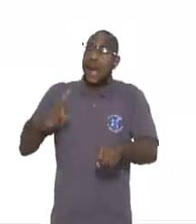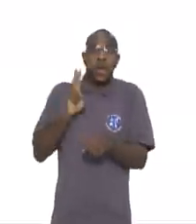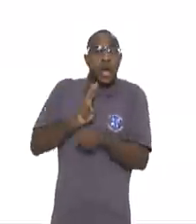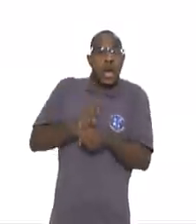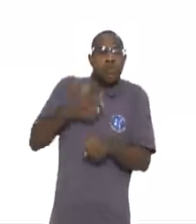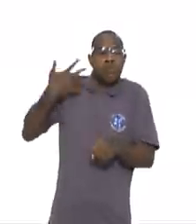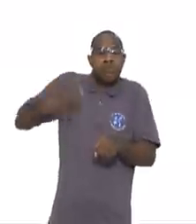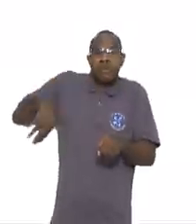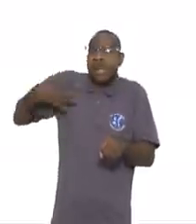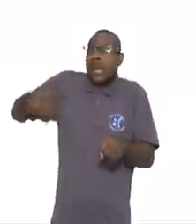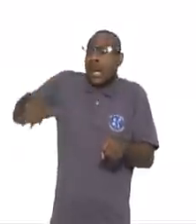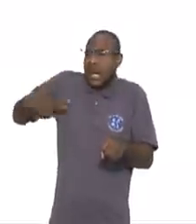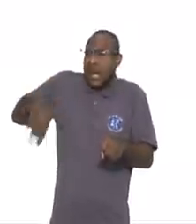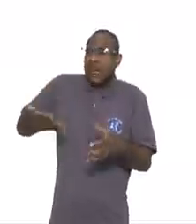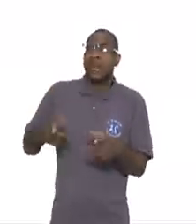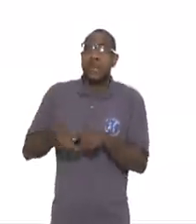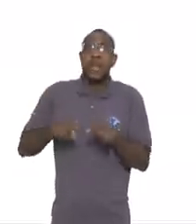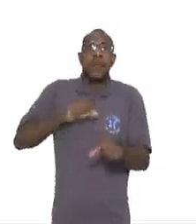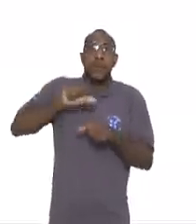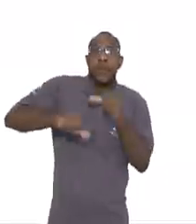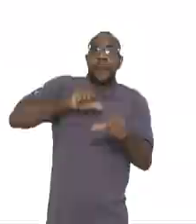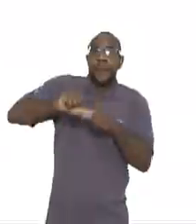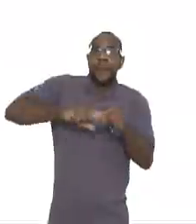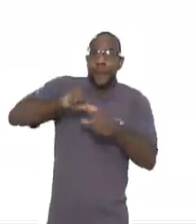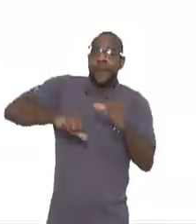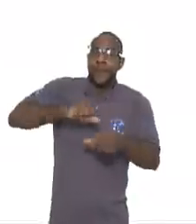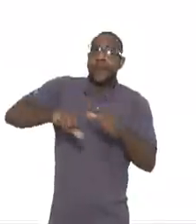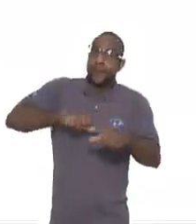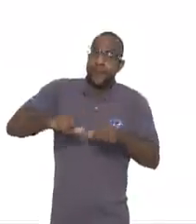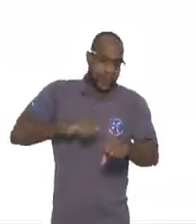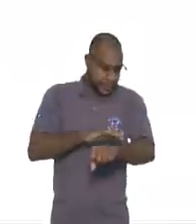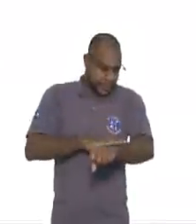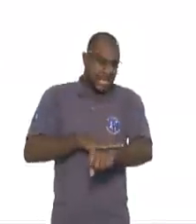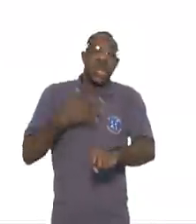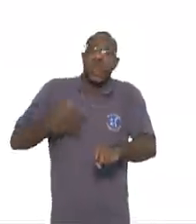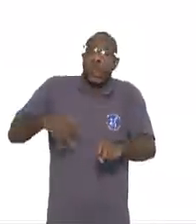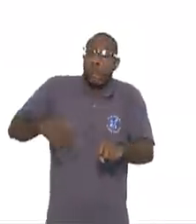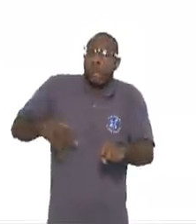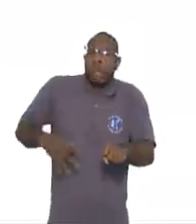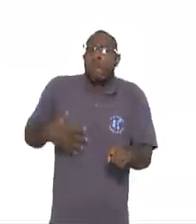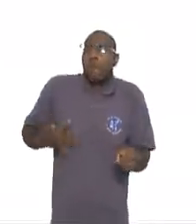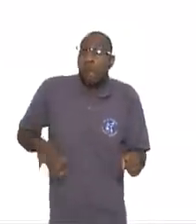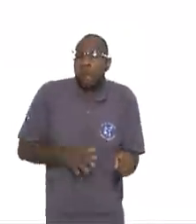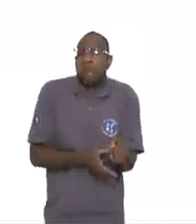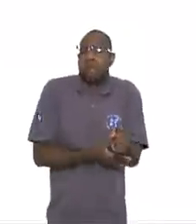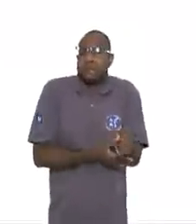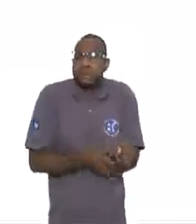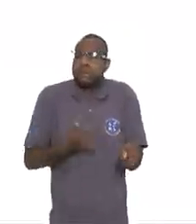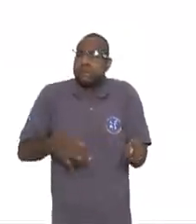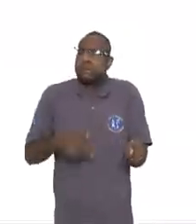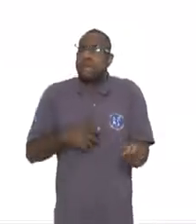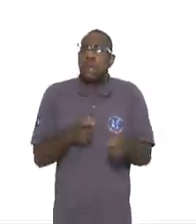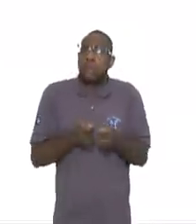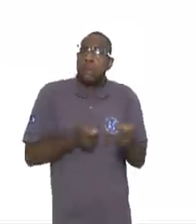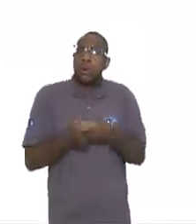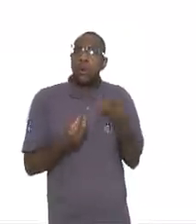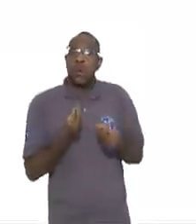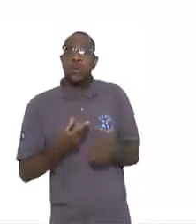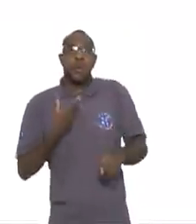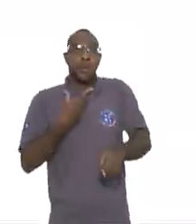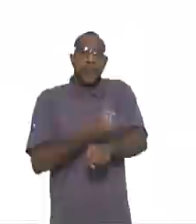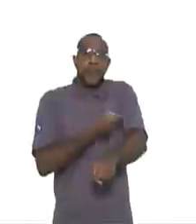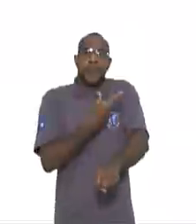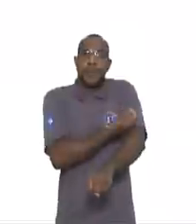das frequentes trocas de curativos, que também causam dor e desconforto ao paciente, o que a necessidade de administrar analgésicos